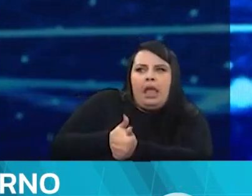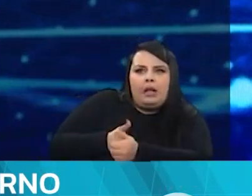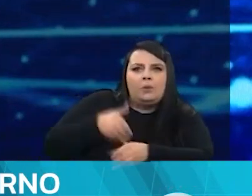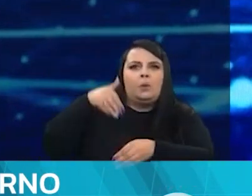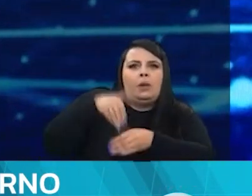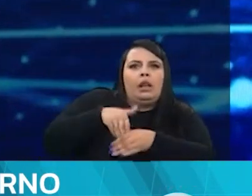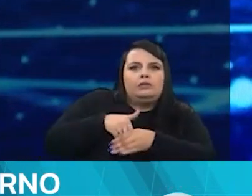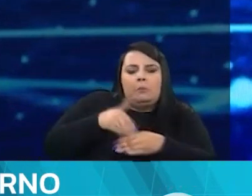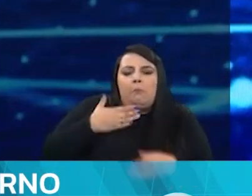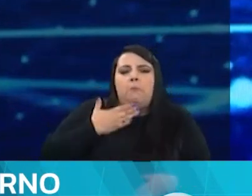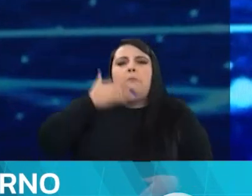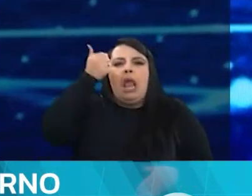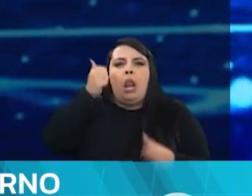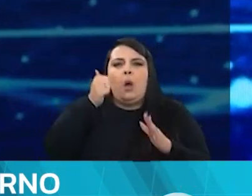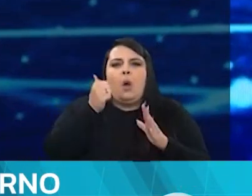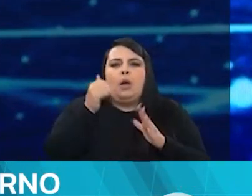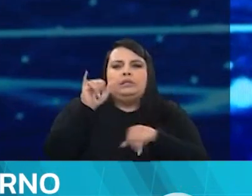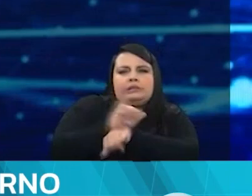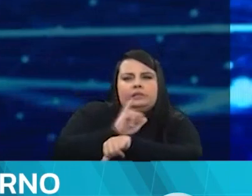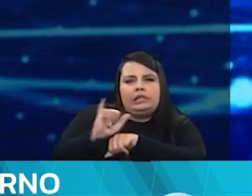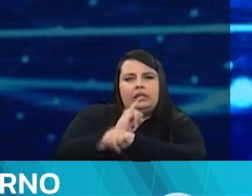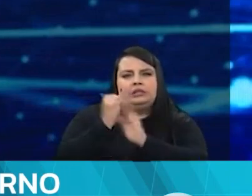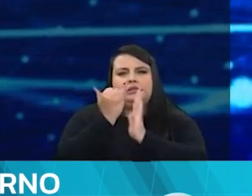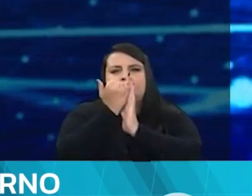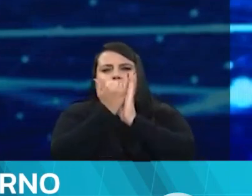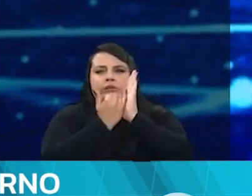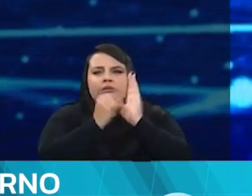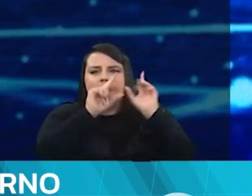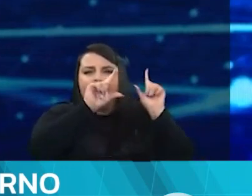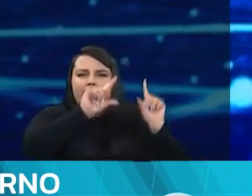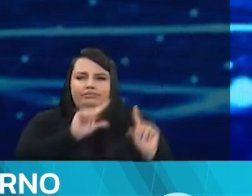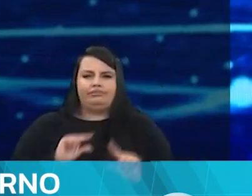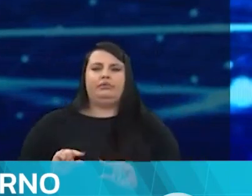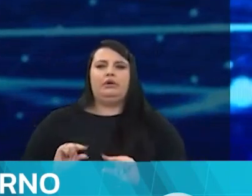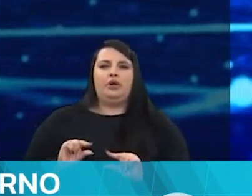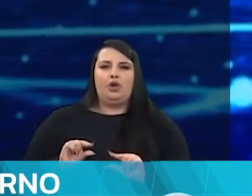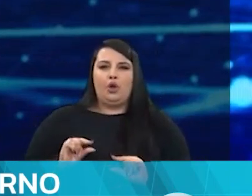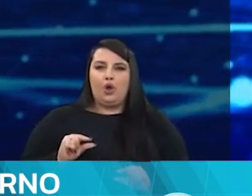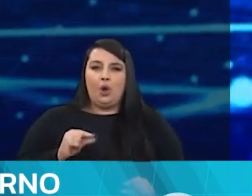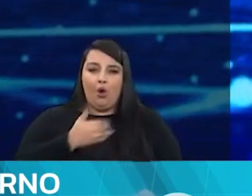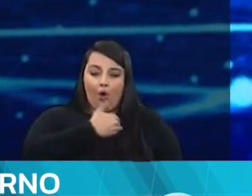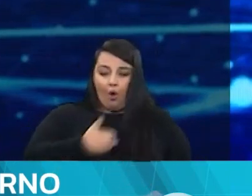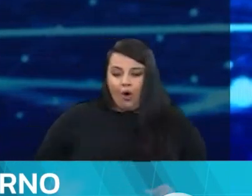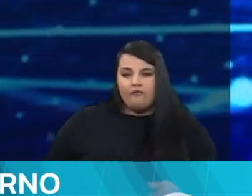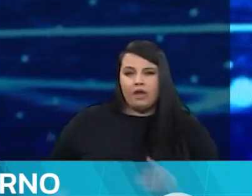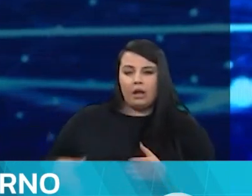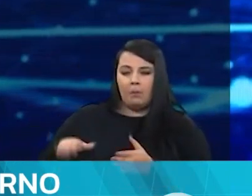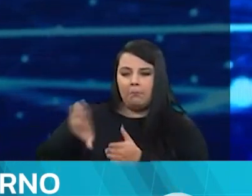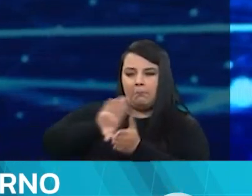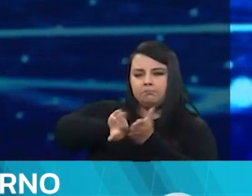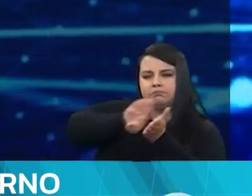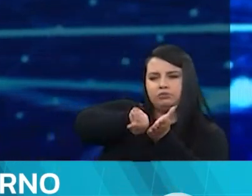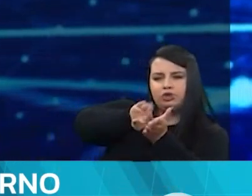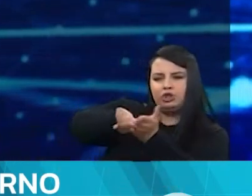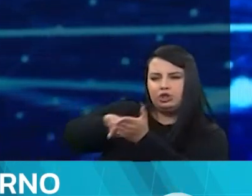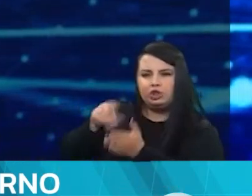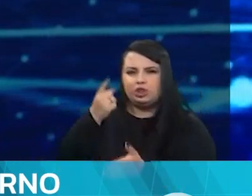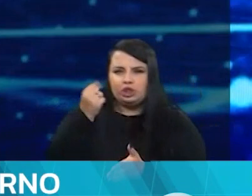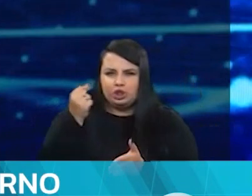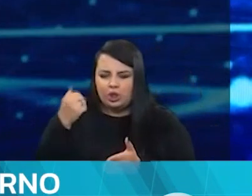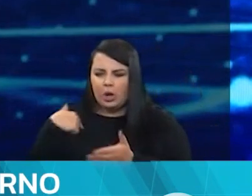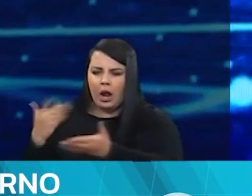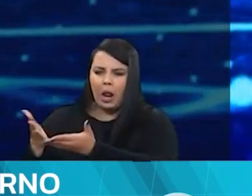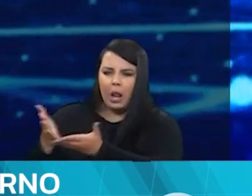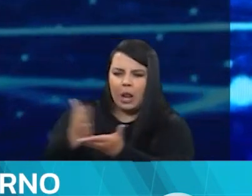resolve fazer caridade com chapéu alheio. Tomou dinheiro dos governadores para baixar durante as eleições o